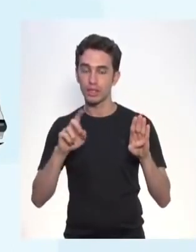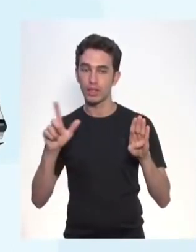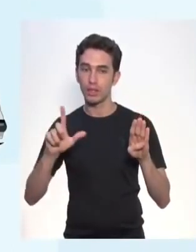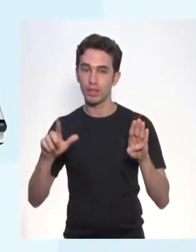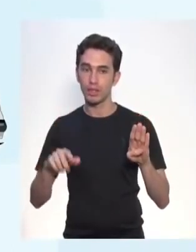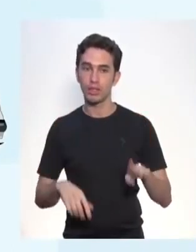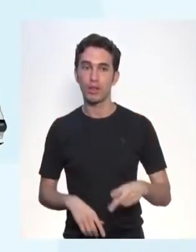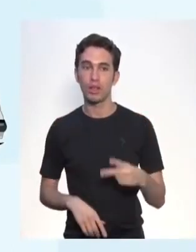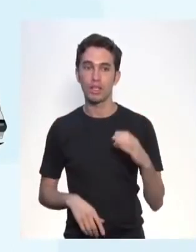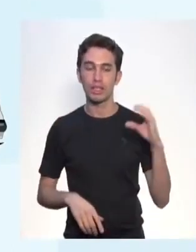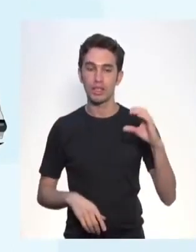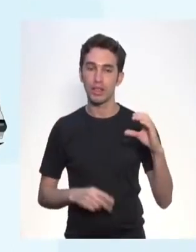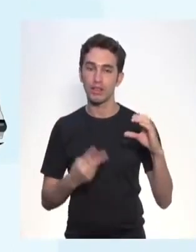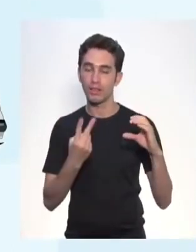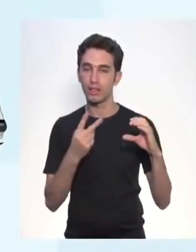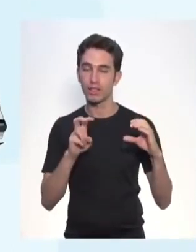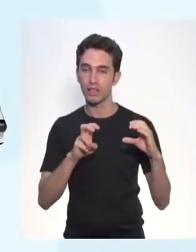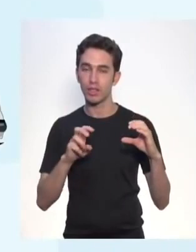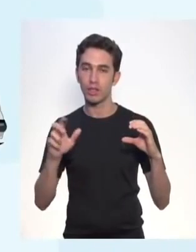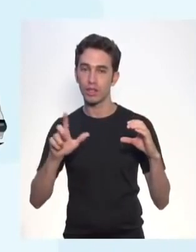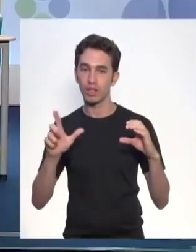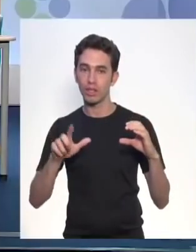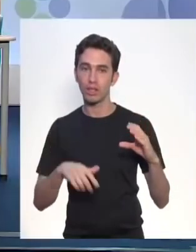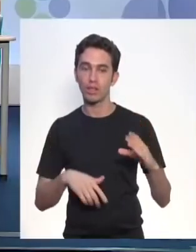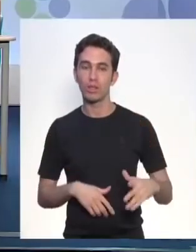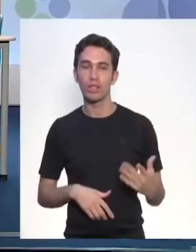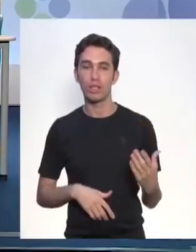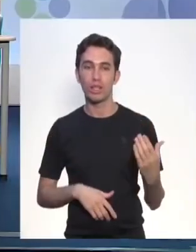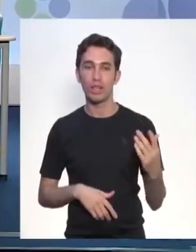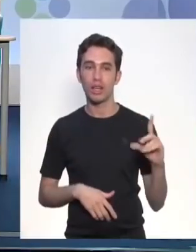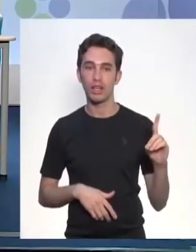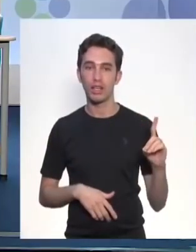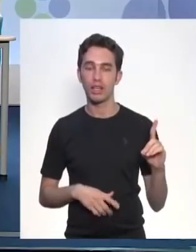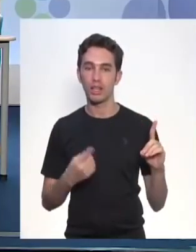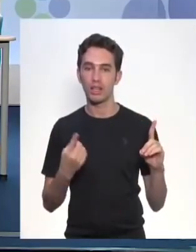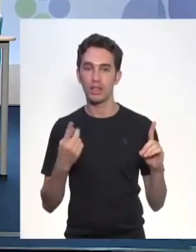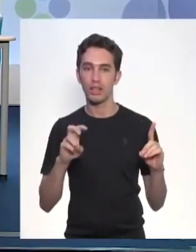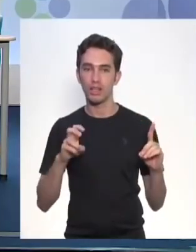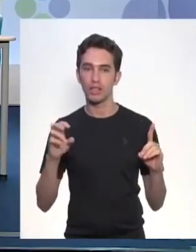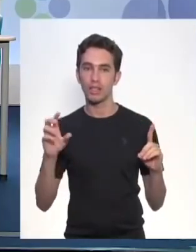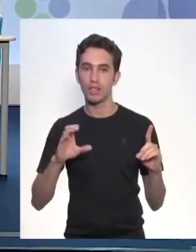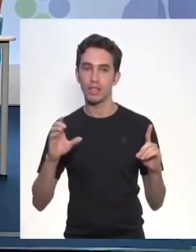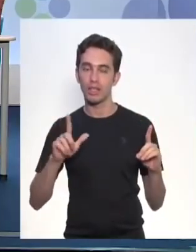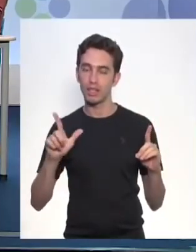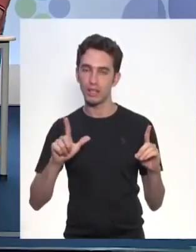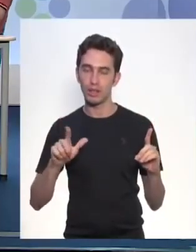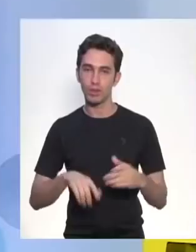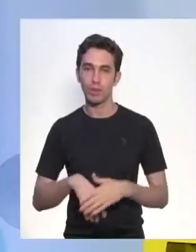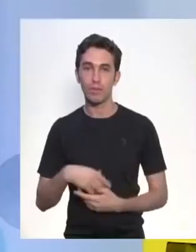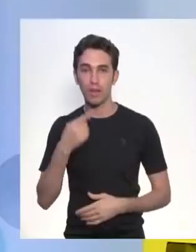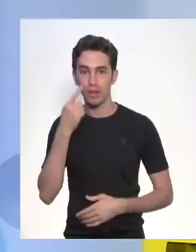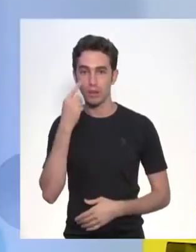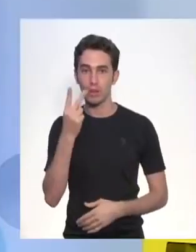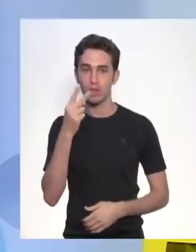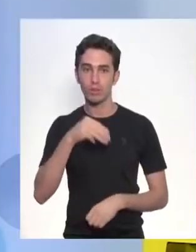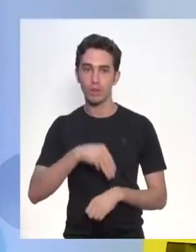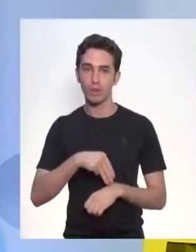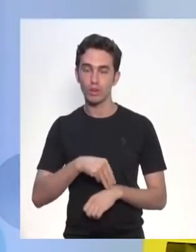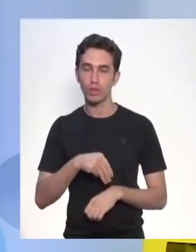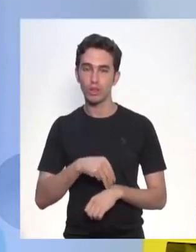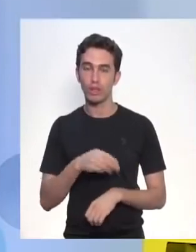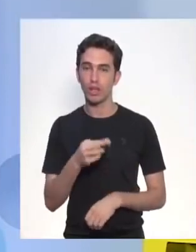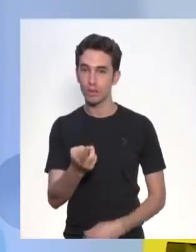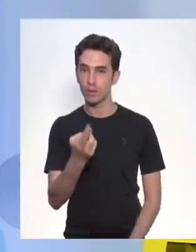quem dirige, para quem viaja, né? E faz sempre os cálculos certinhos aí. Tudo bem, Tony? Perfeito. Tá. Vamos dar 2 minutinhos para o